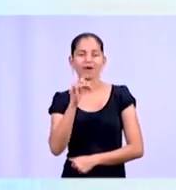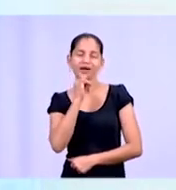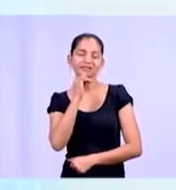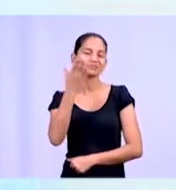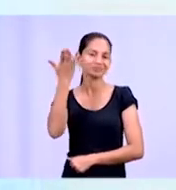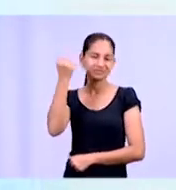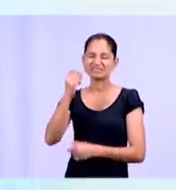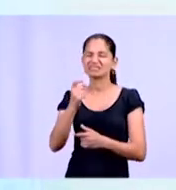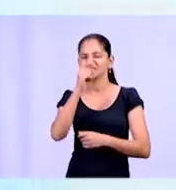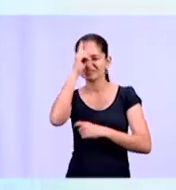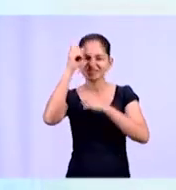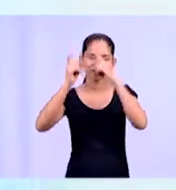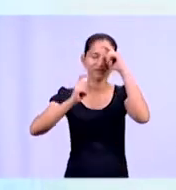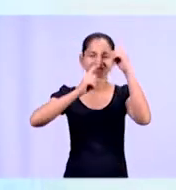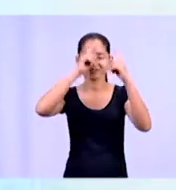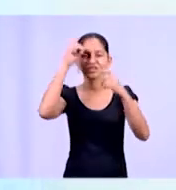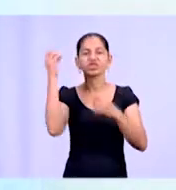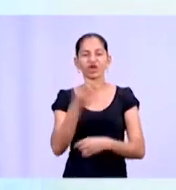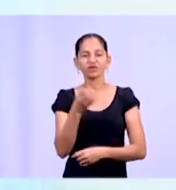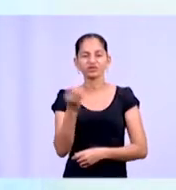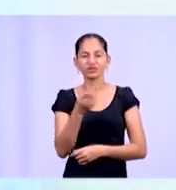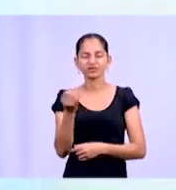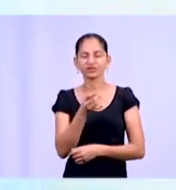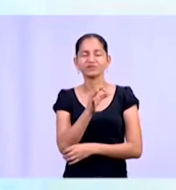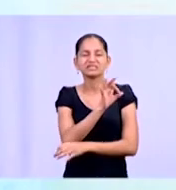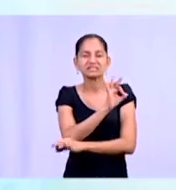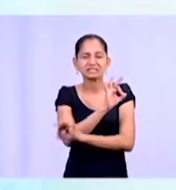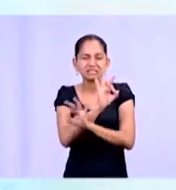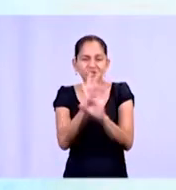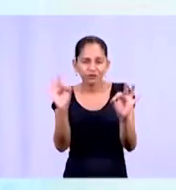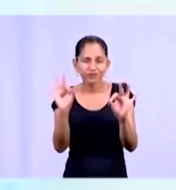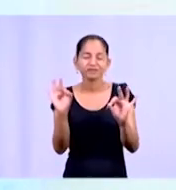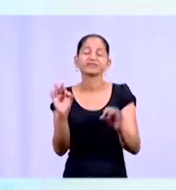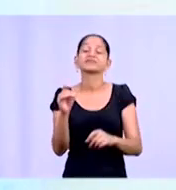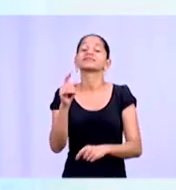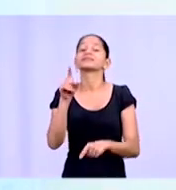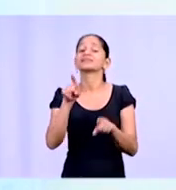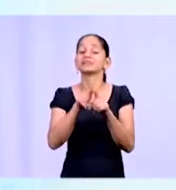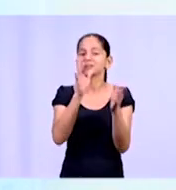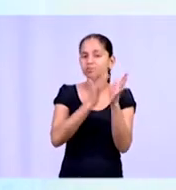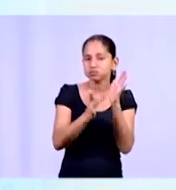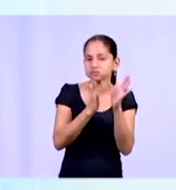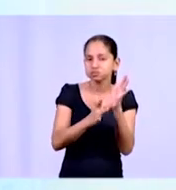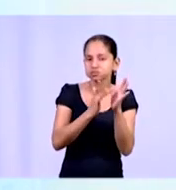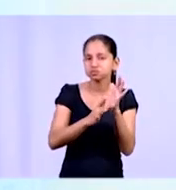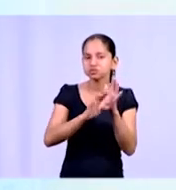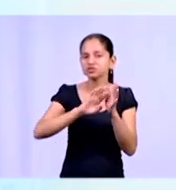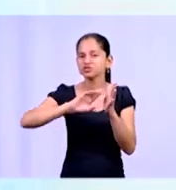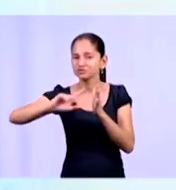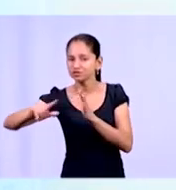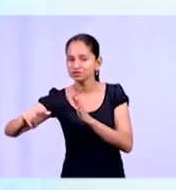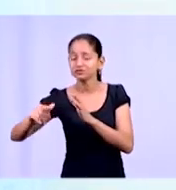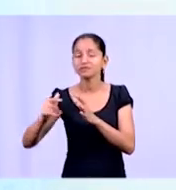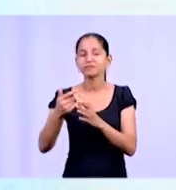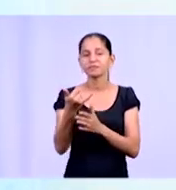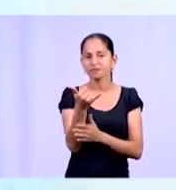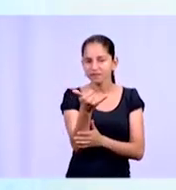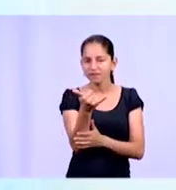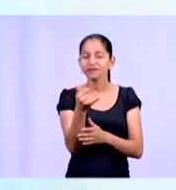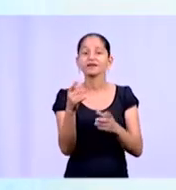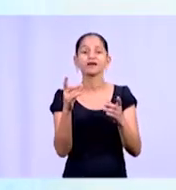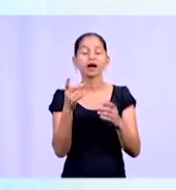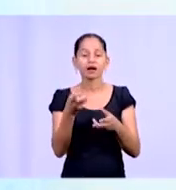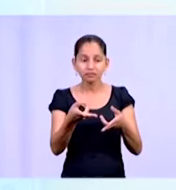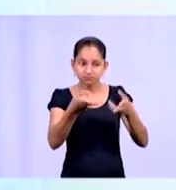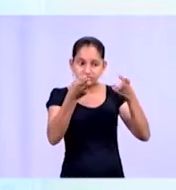o iPod, que criou o iPad. ele viu, na hora que ele viu o mouse, é que